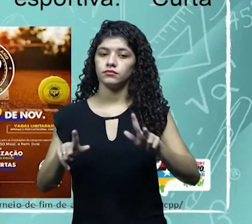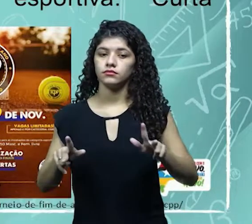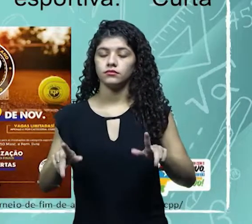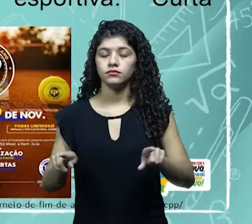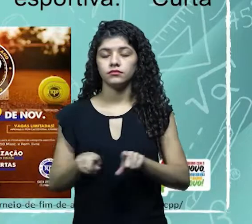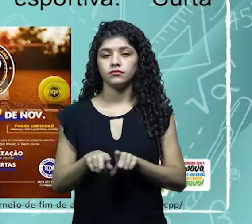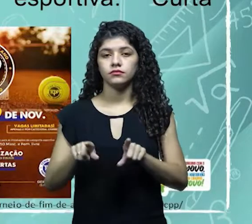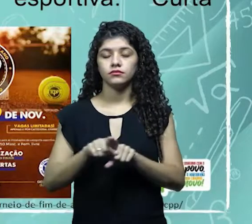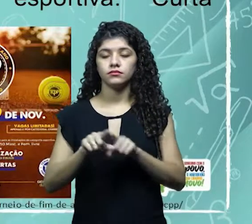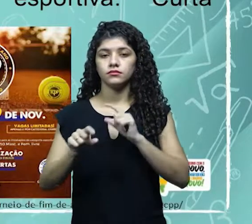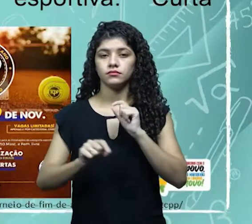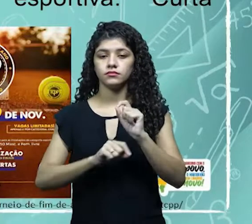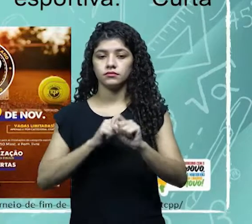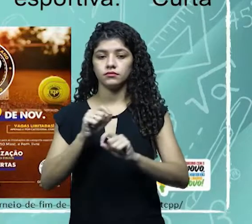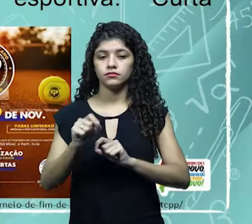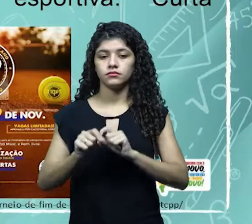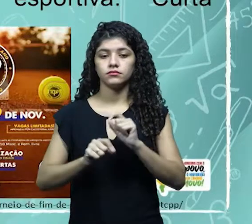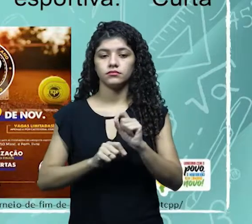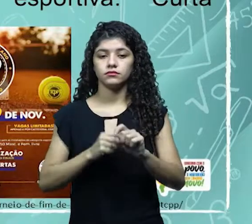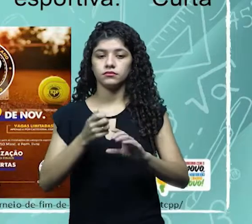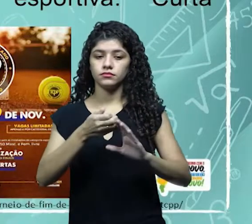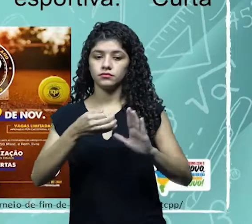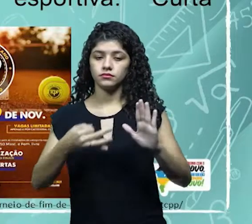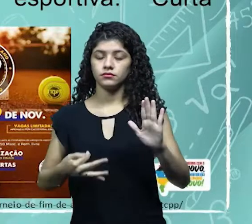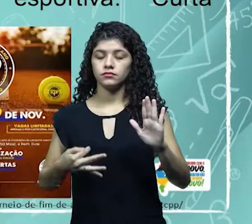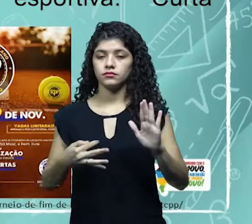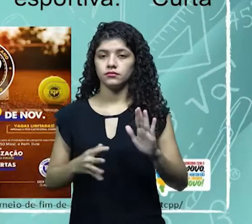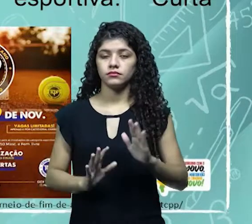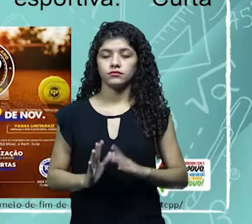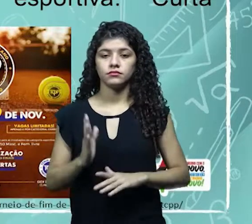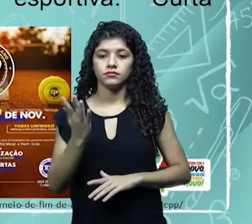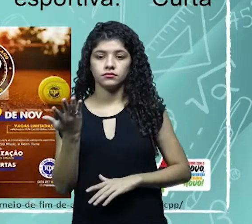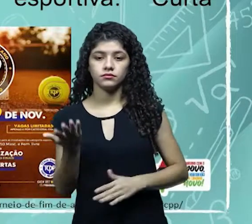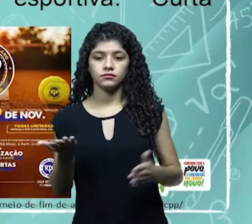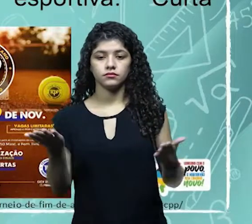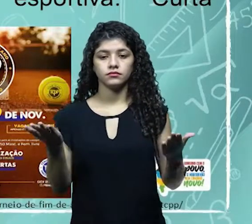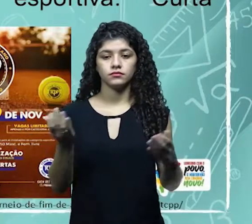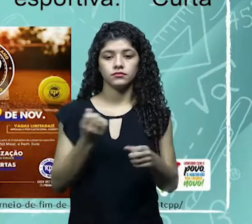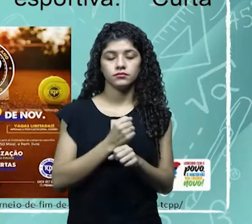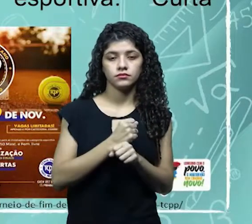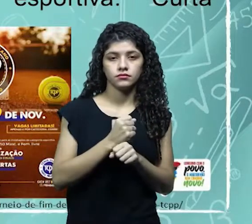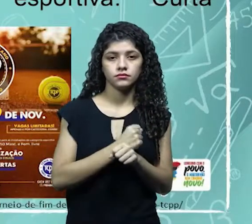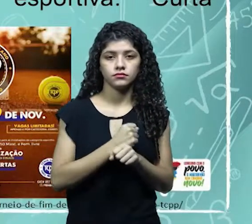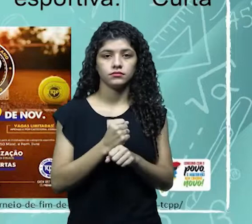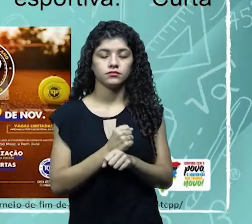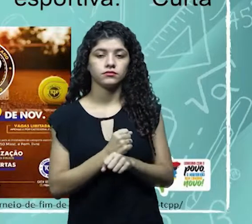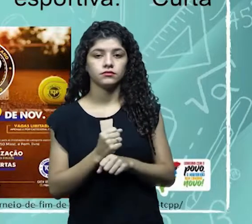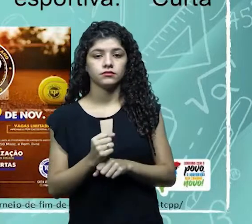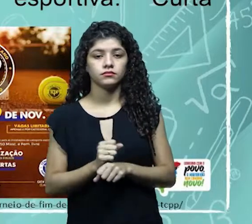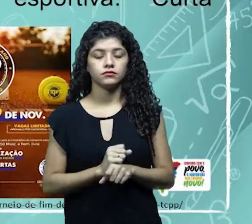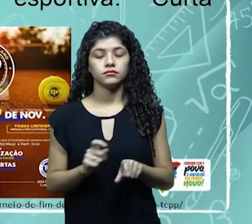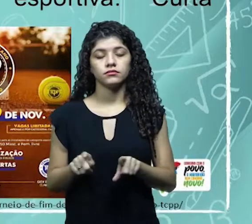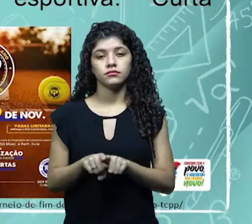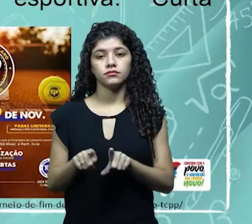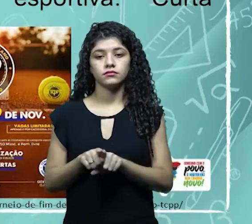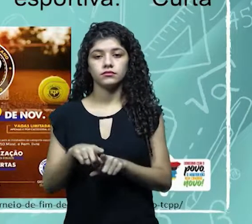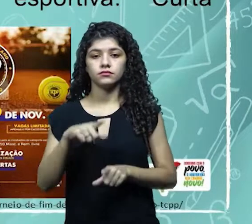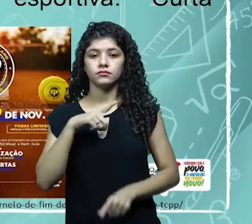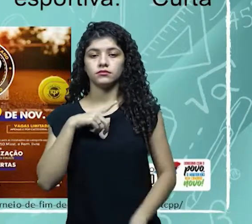categorias diferentes e é um evento de caráter periódico é ter uma periodicidade